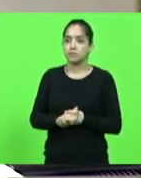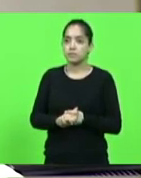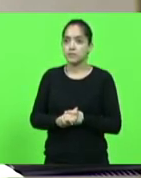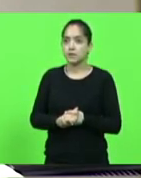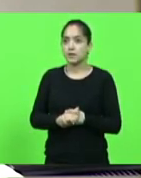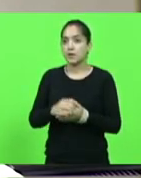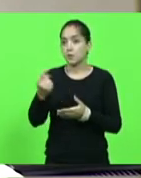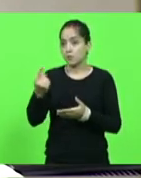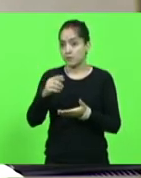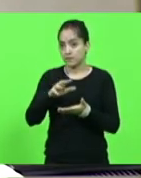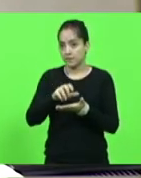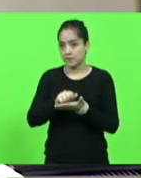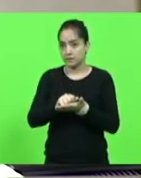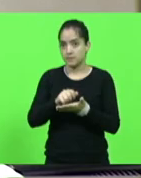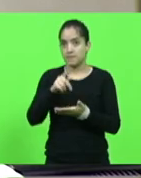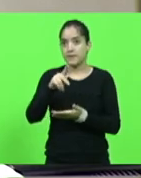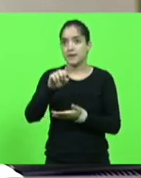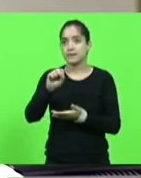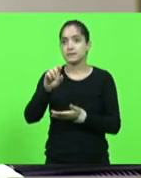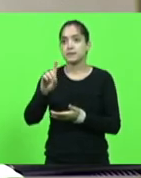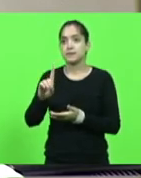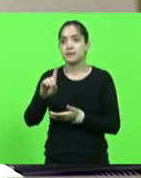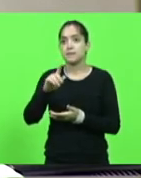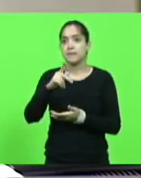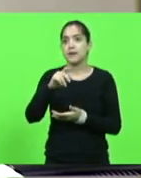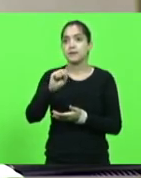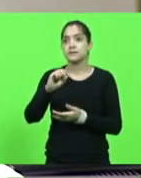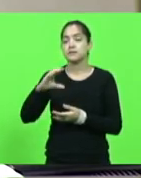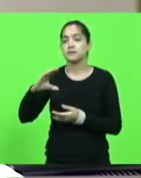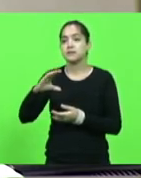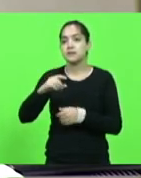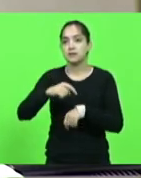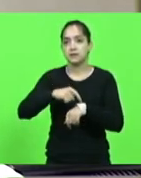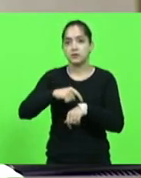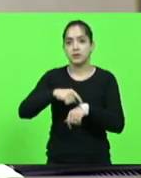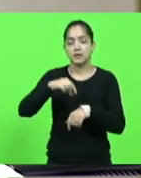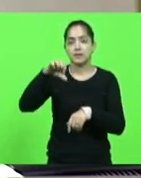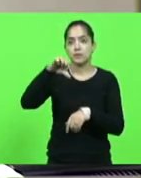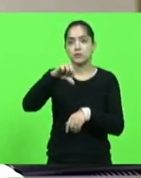Primeiro bloco do dia, bloco PSD-PSC, por 9 minutos.